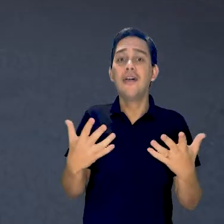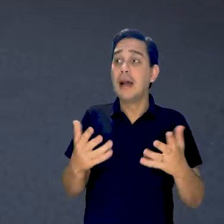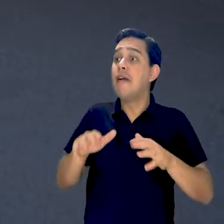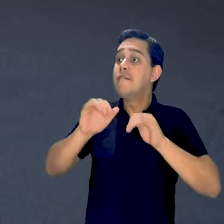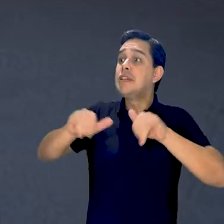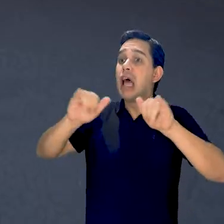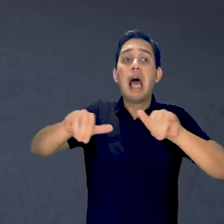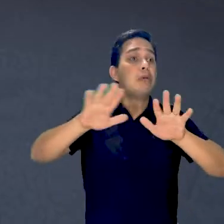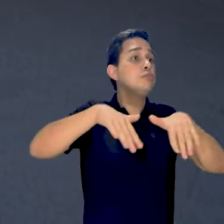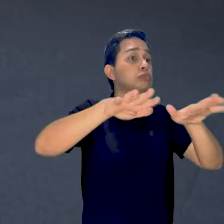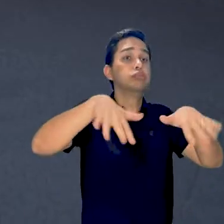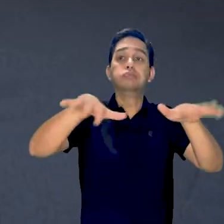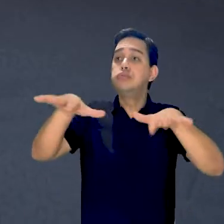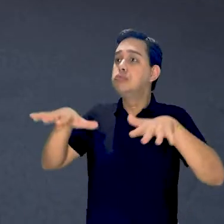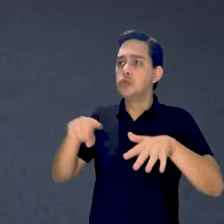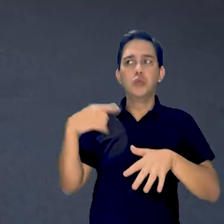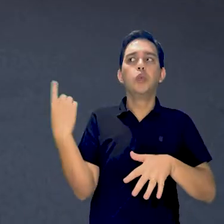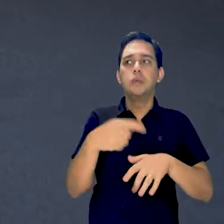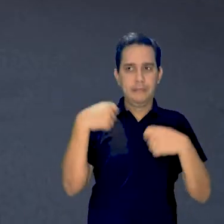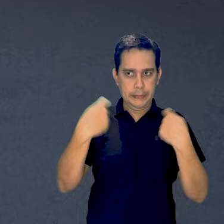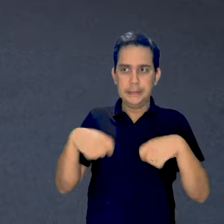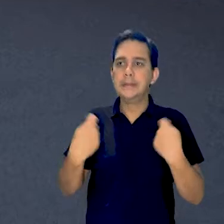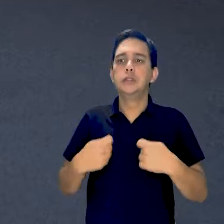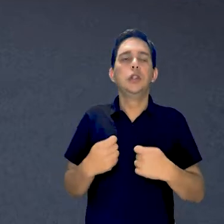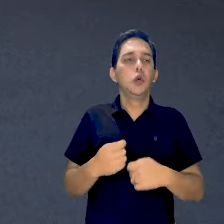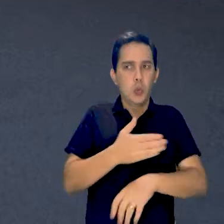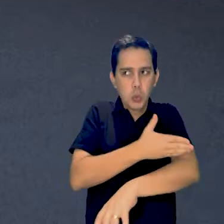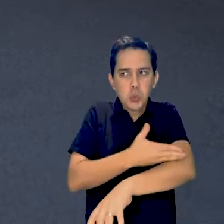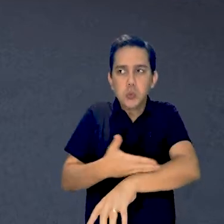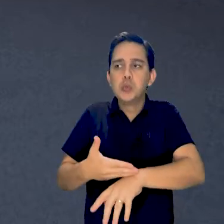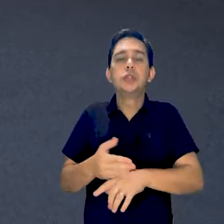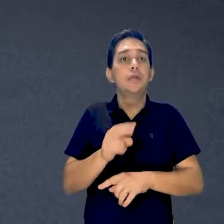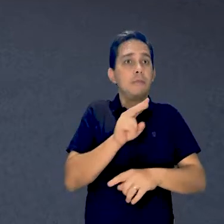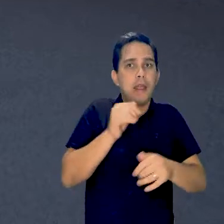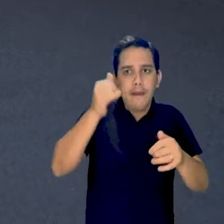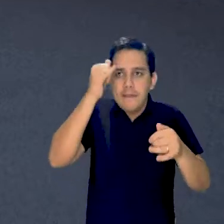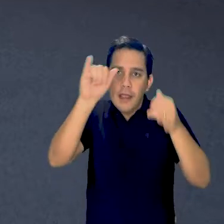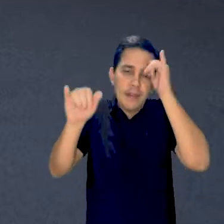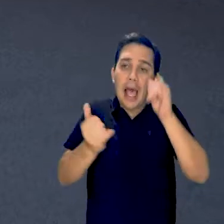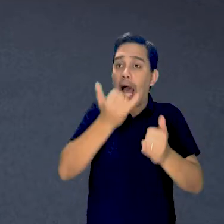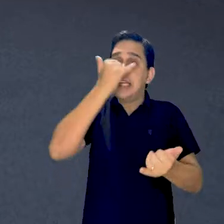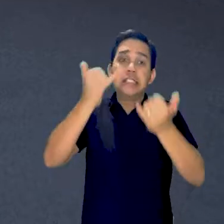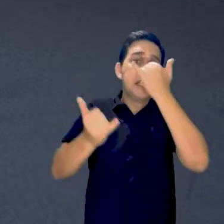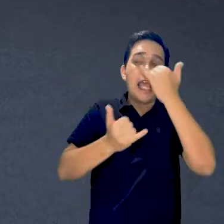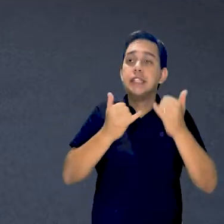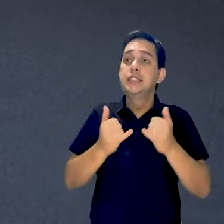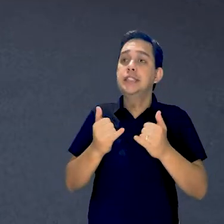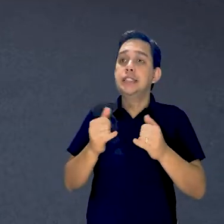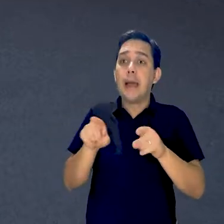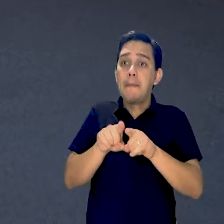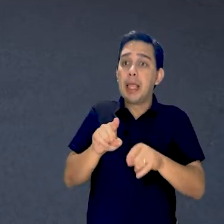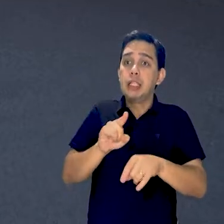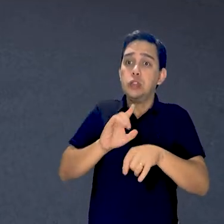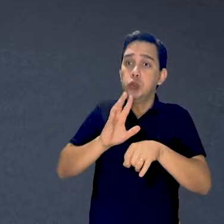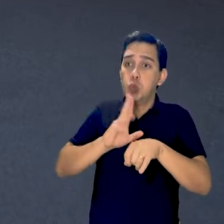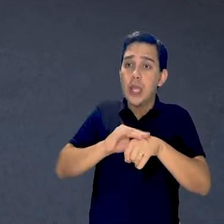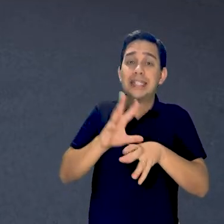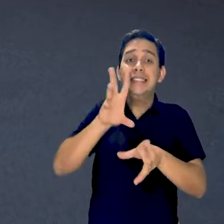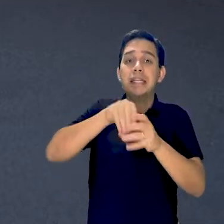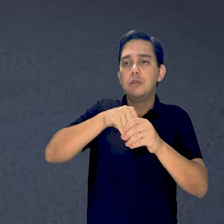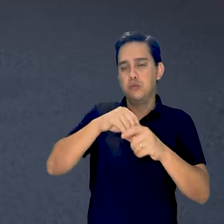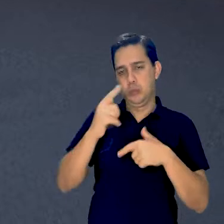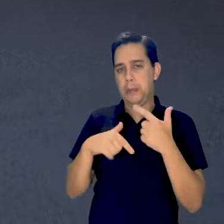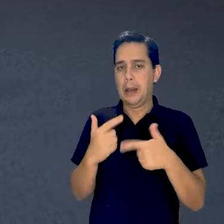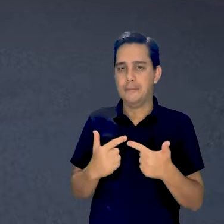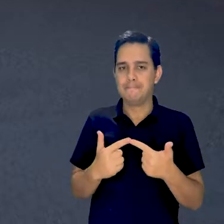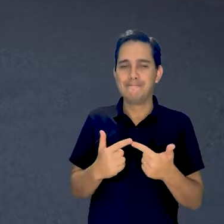da sociedade para a adoção de uma cultura permanente de prevenção de acidentes e doenças relacionadas ao trabalho. Está no ar